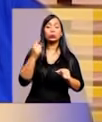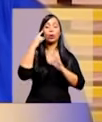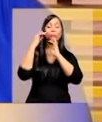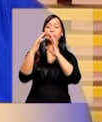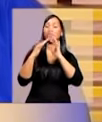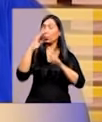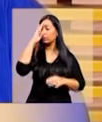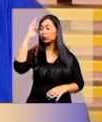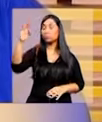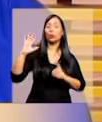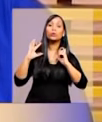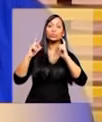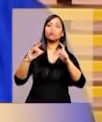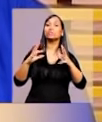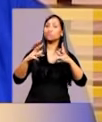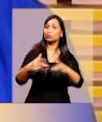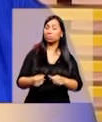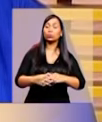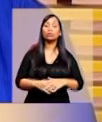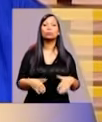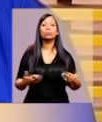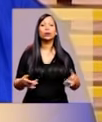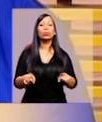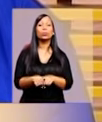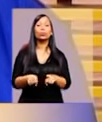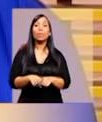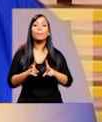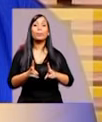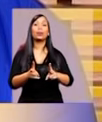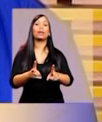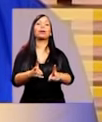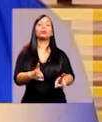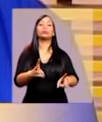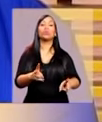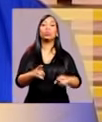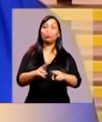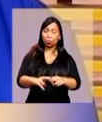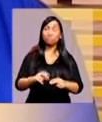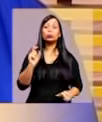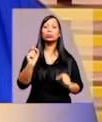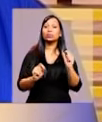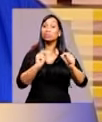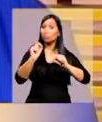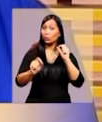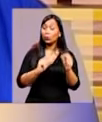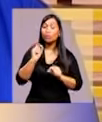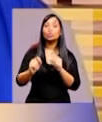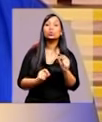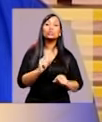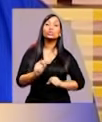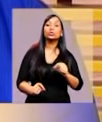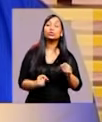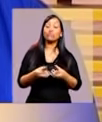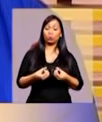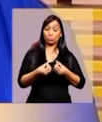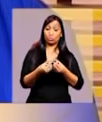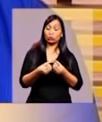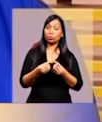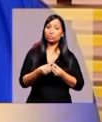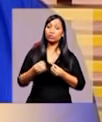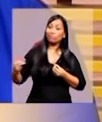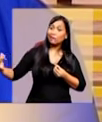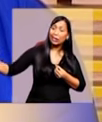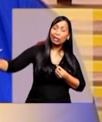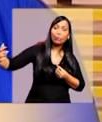o carro-chefe em quase todas as tradições budistas. E da mesma maneira, é exatamente por esse motivo que o budismo